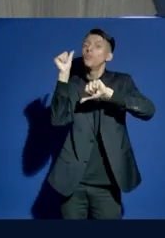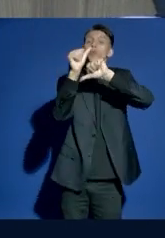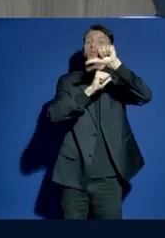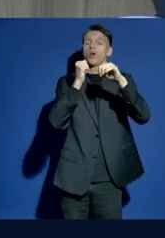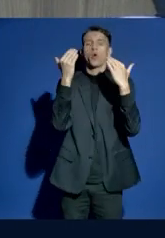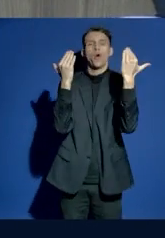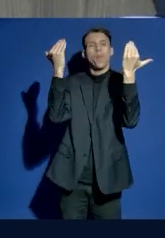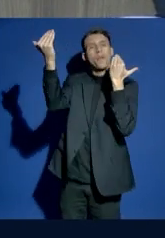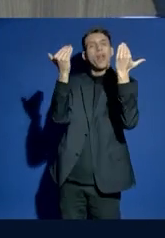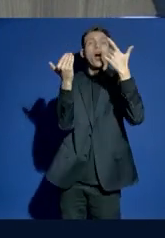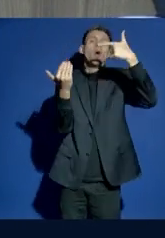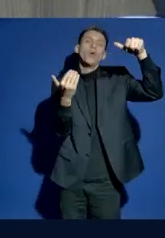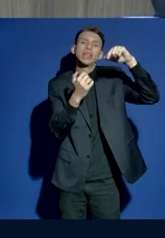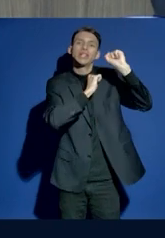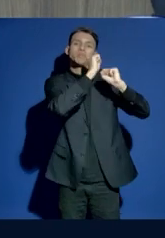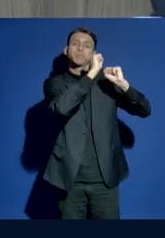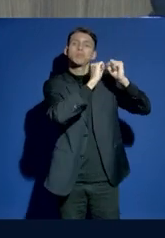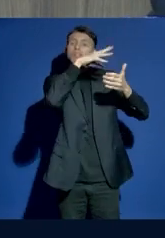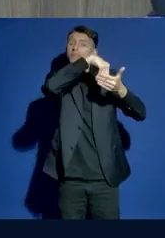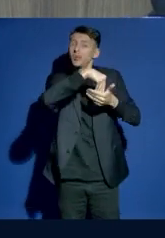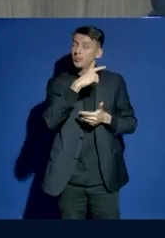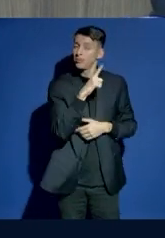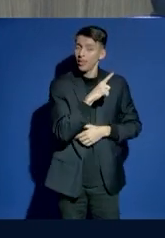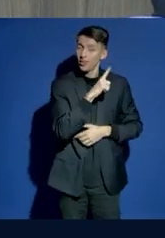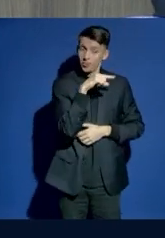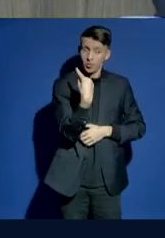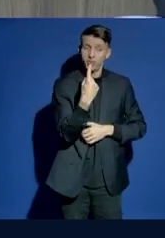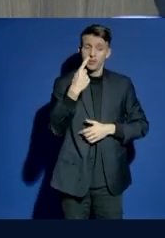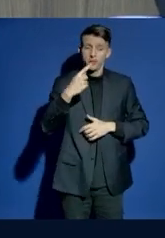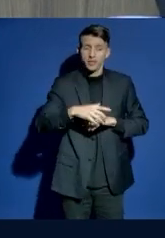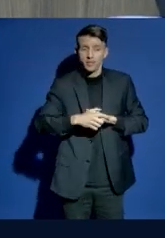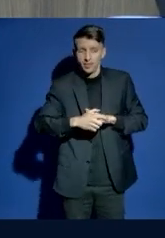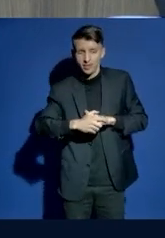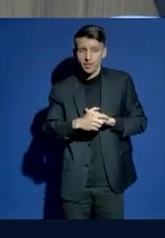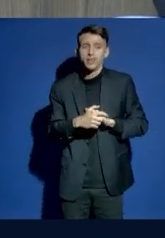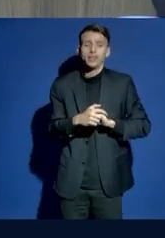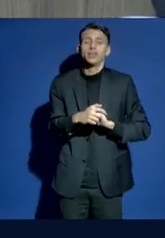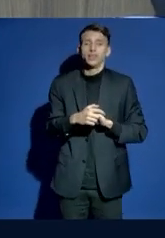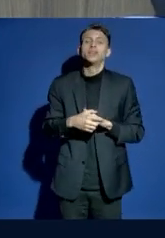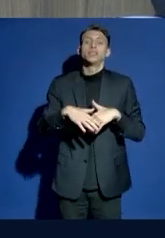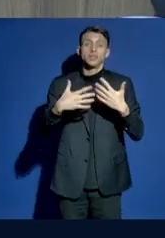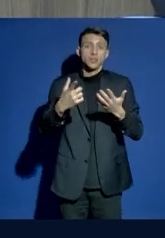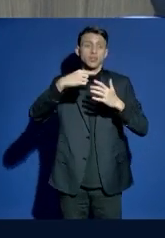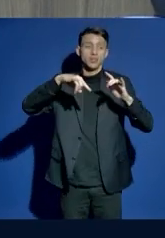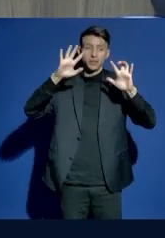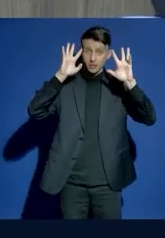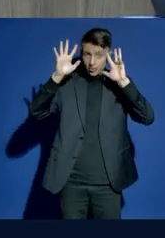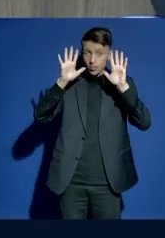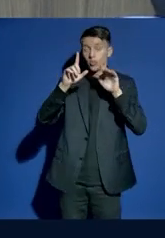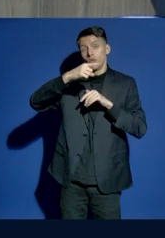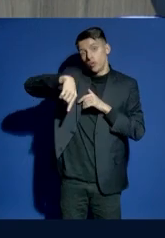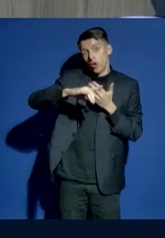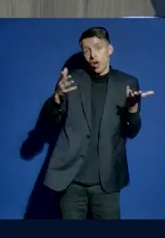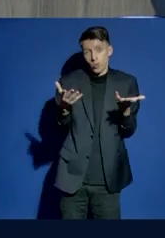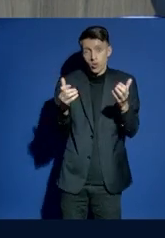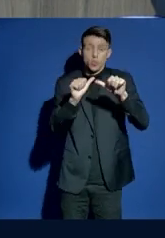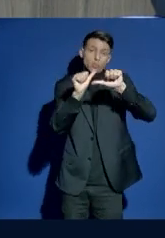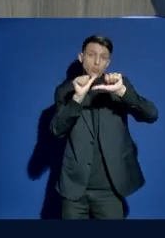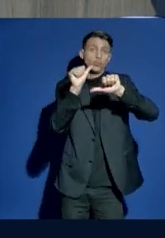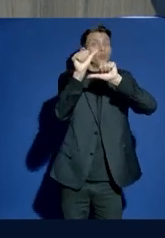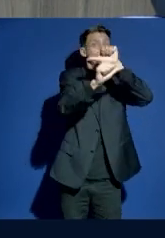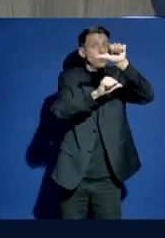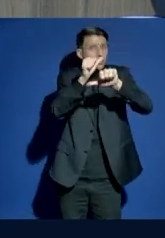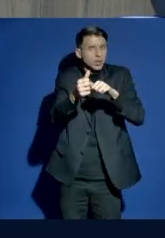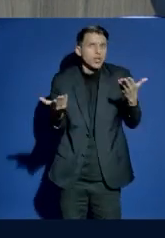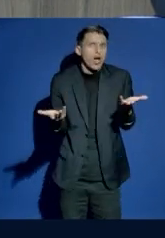gente compara com as indústrias que nós temos hoje, né? Nós temos um valor de CAPEX, por exemplo, que nós saímos das centenas de